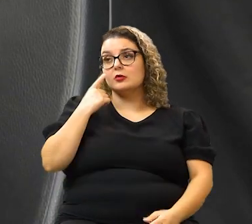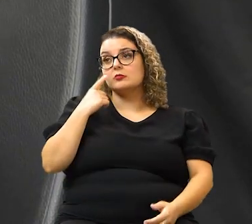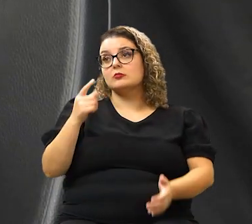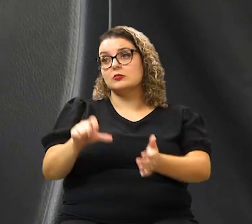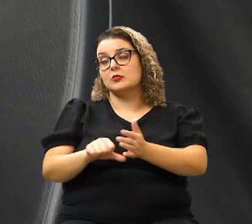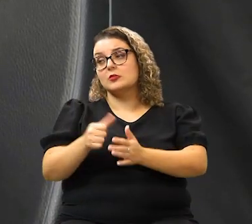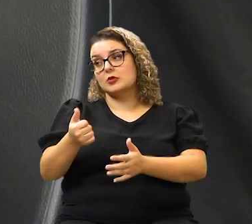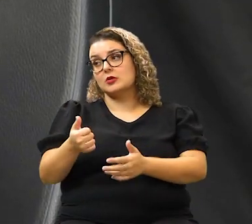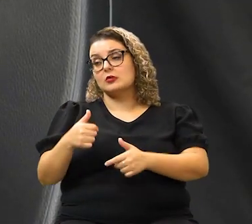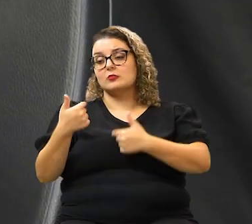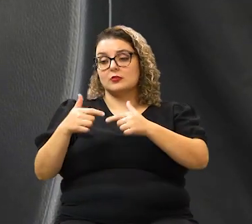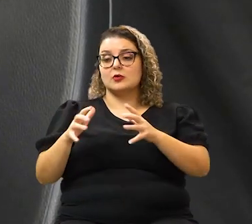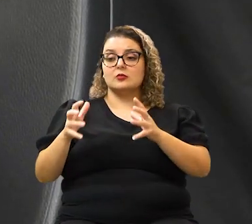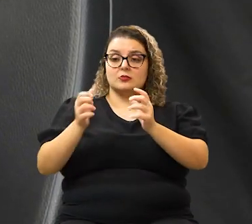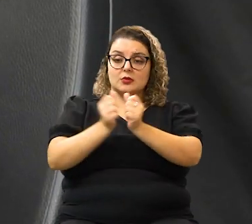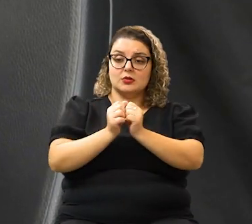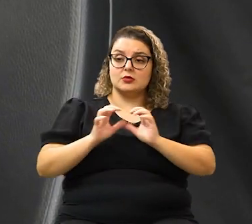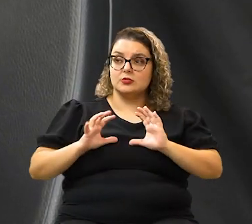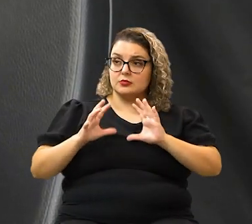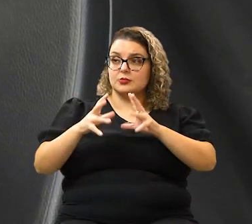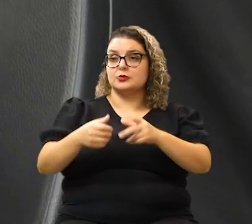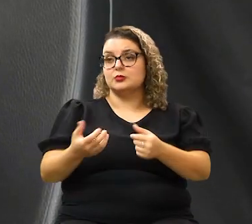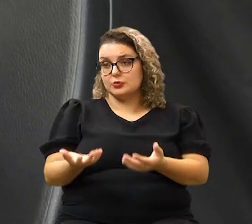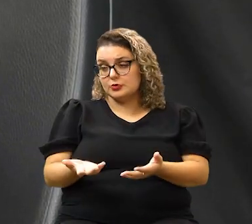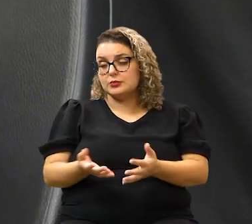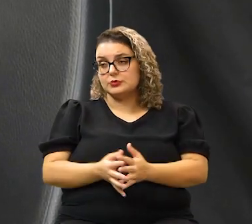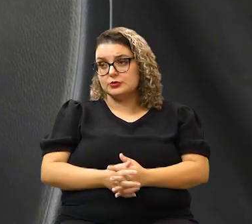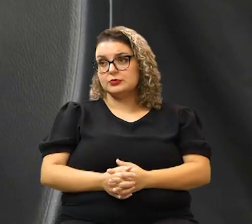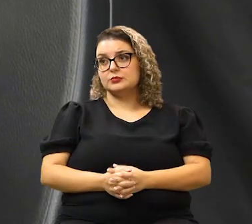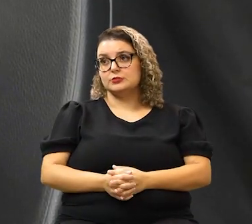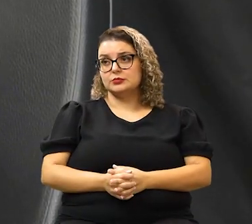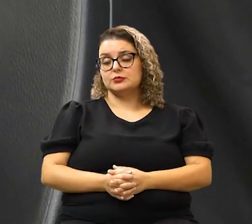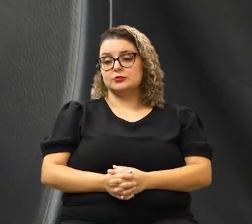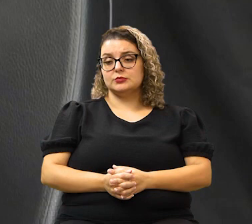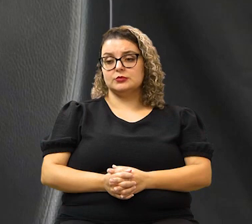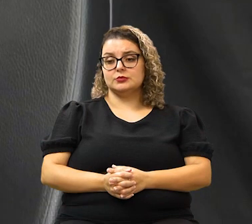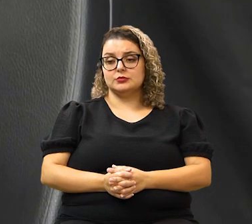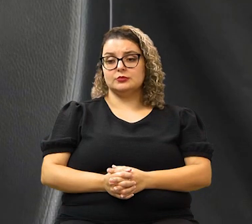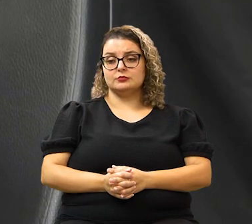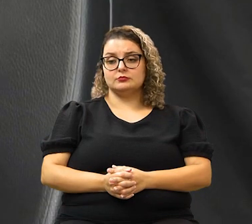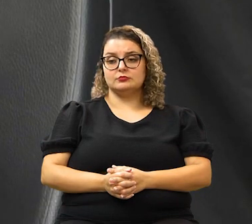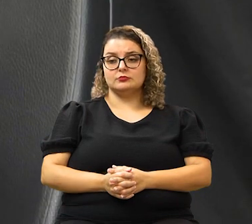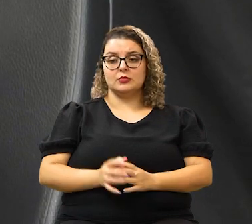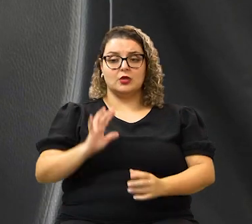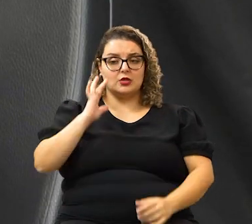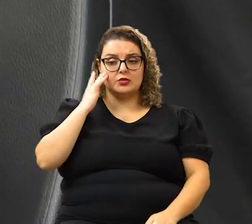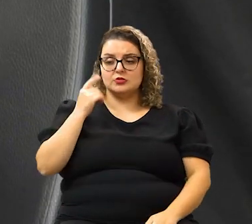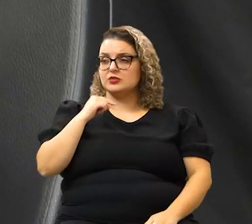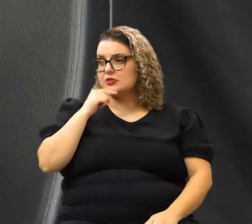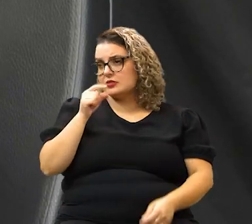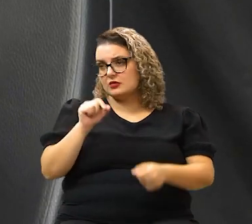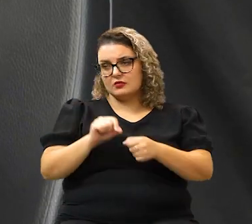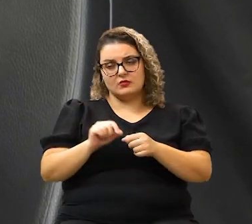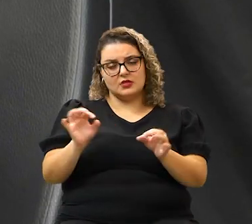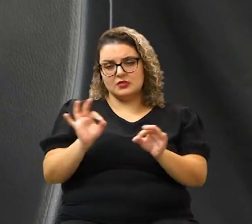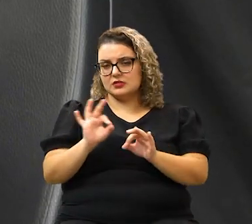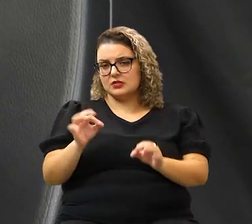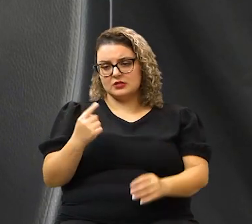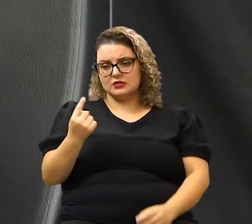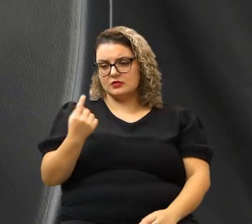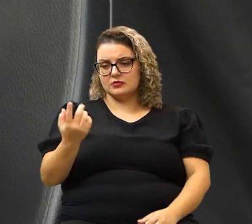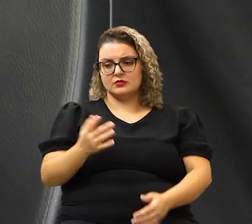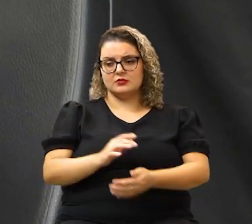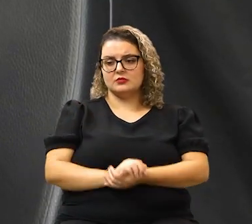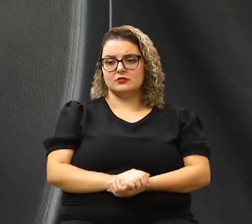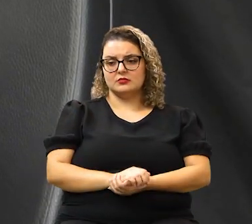Para mim, eu acho que ninguém faz nada sozinho, sabe? Qualquer trabalho ele tem